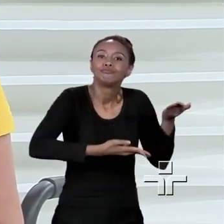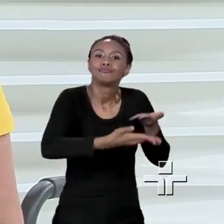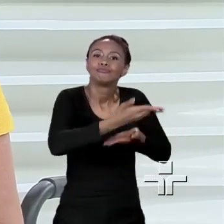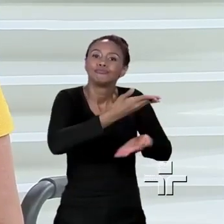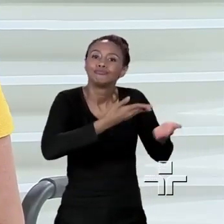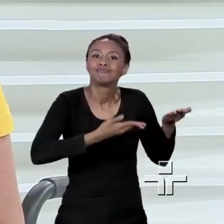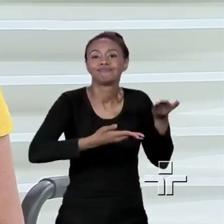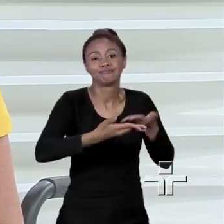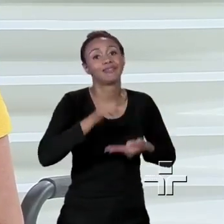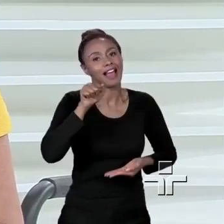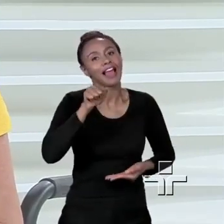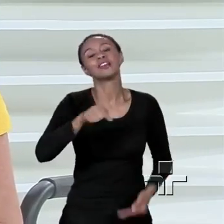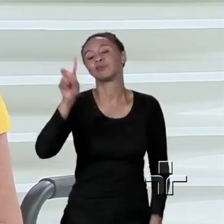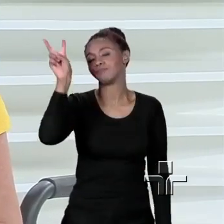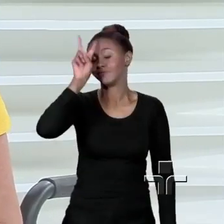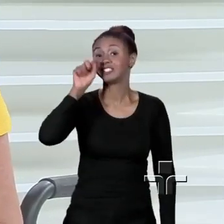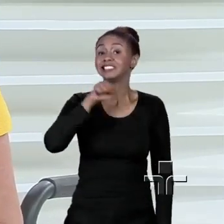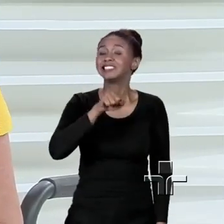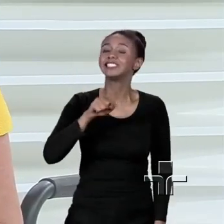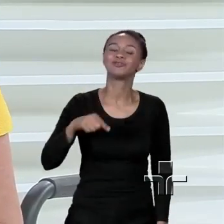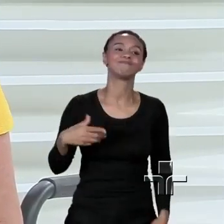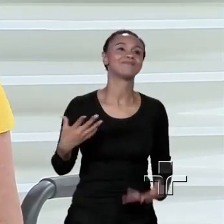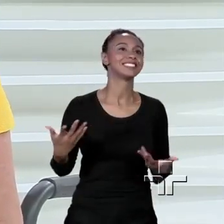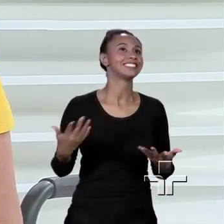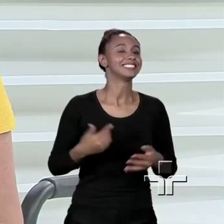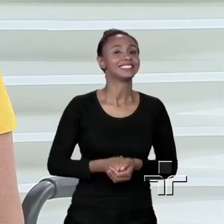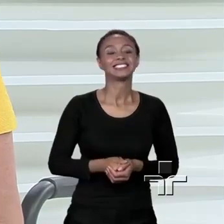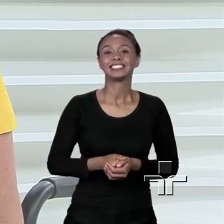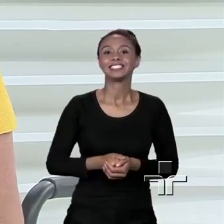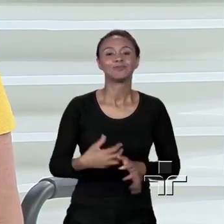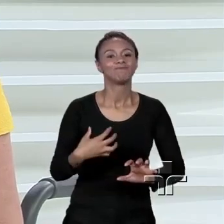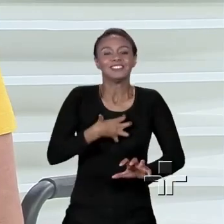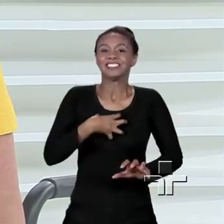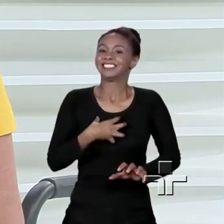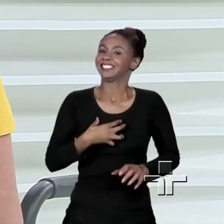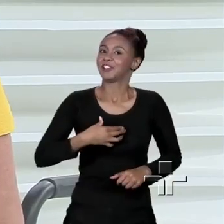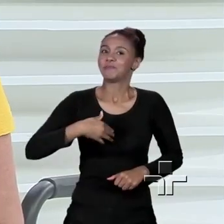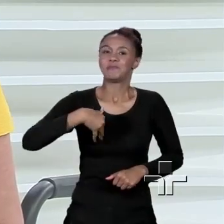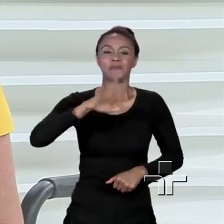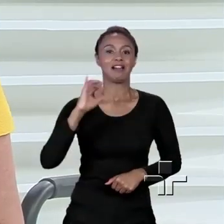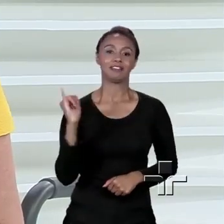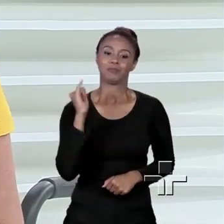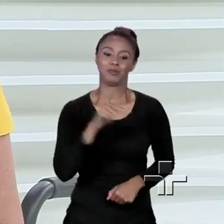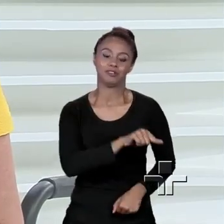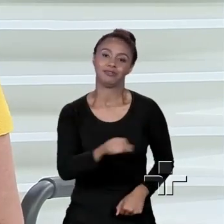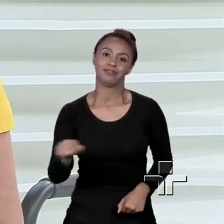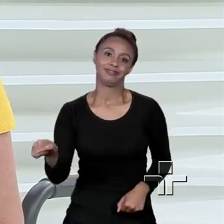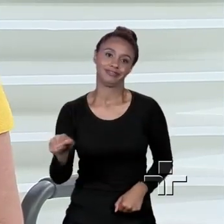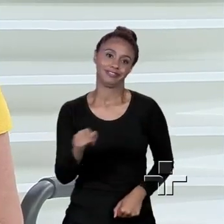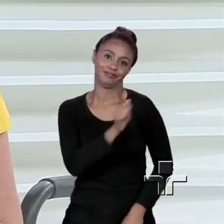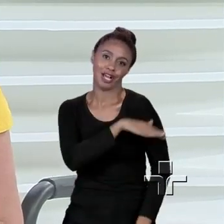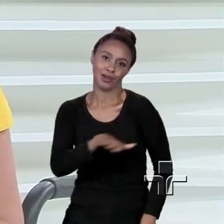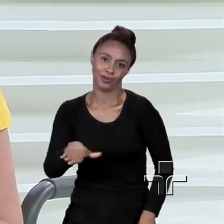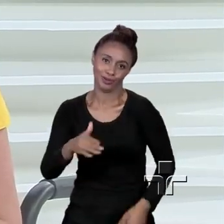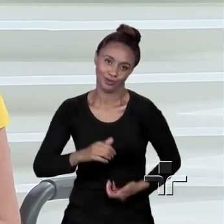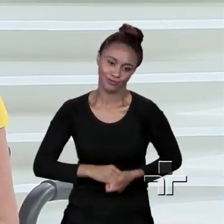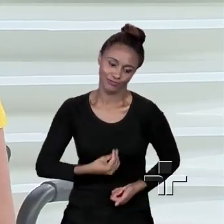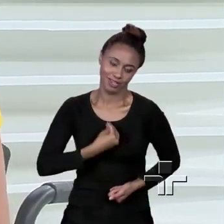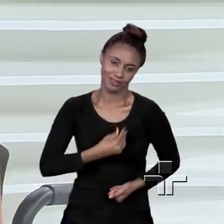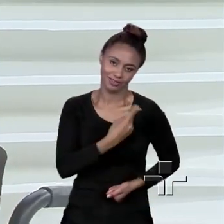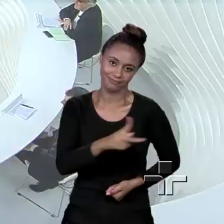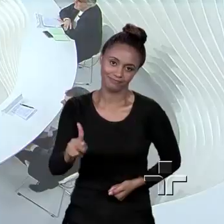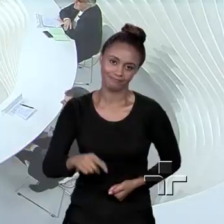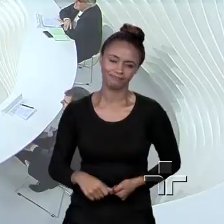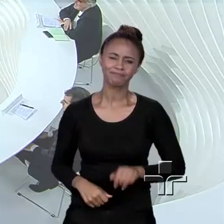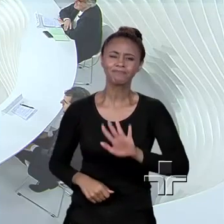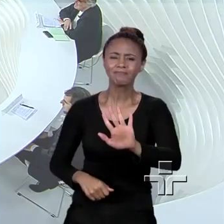com o professor. Isso é muito mais impactante na vida do estudante. Senadora, antes da senhora mudar